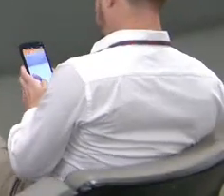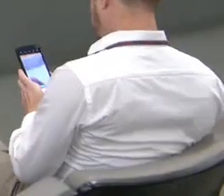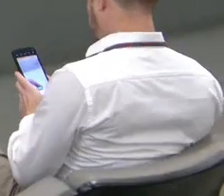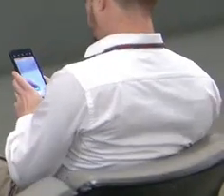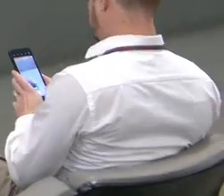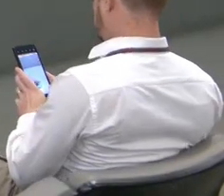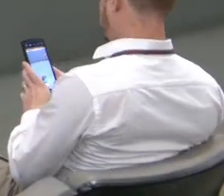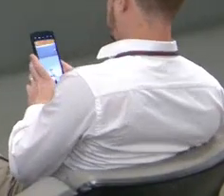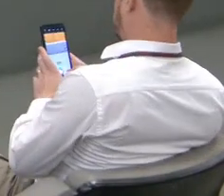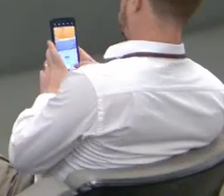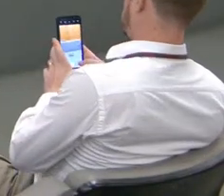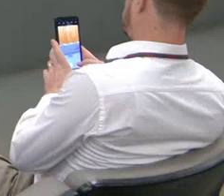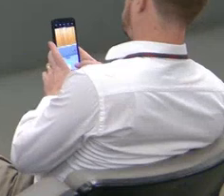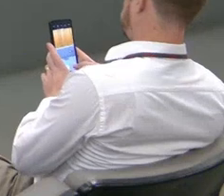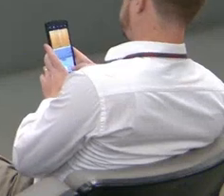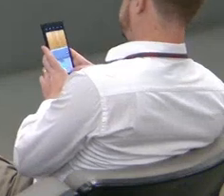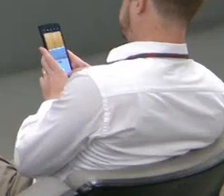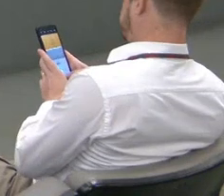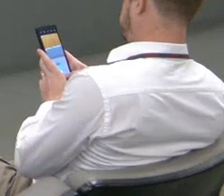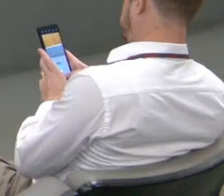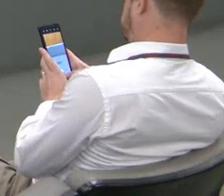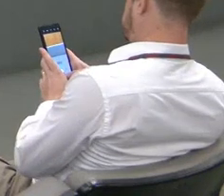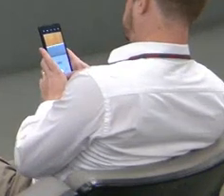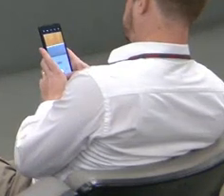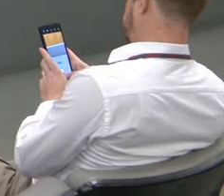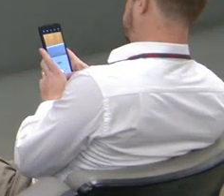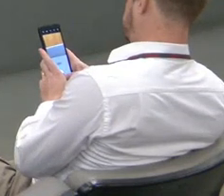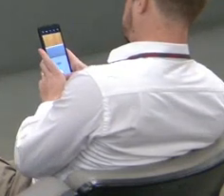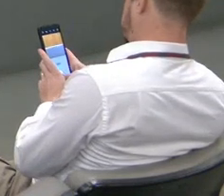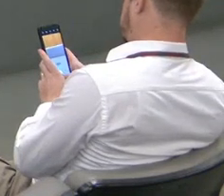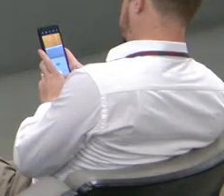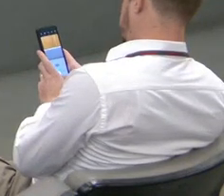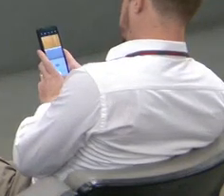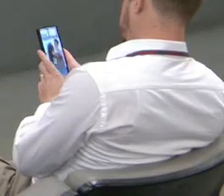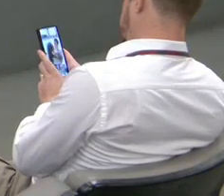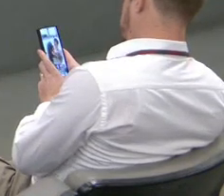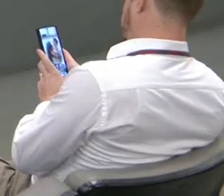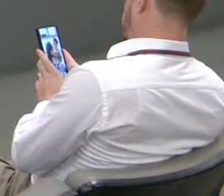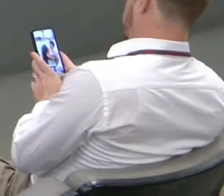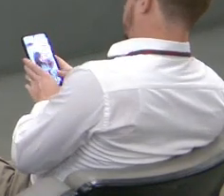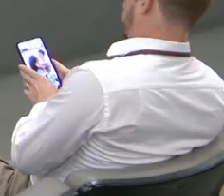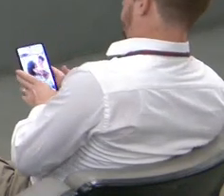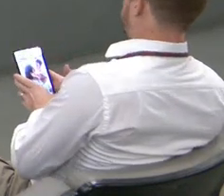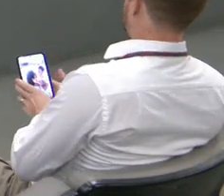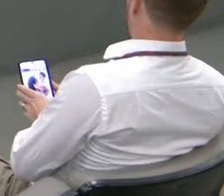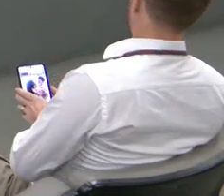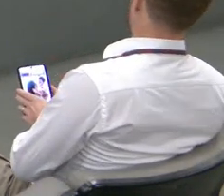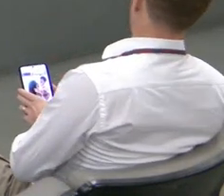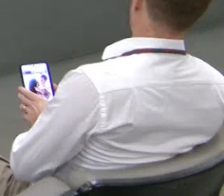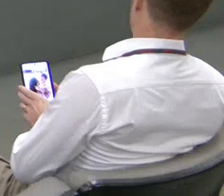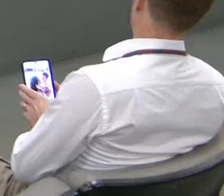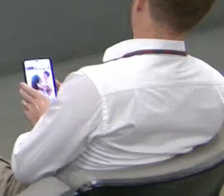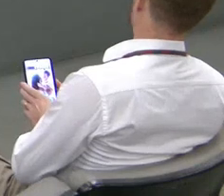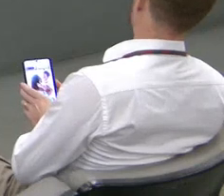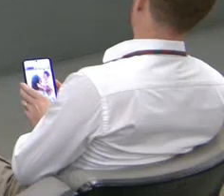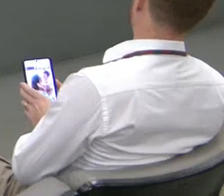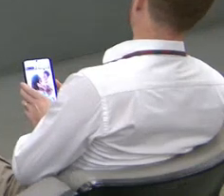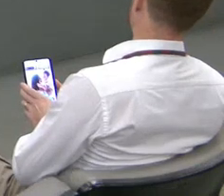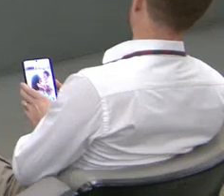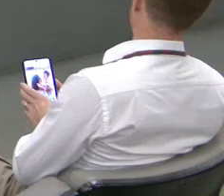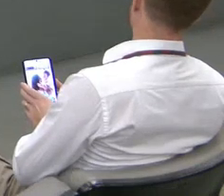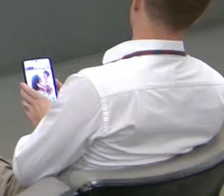Gabriel vamos passar a palavra evitar Bustamante abaixo Presidente da Associação Nacional do emprego